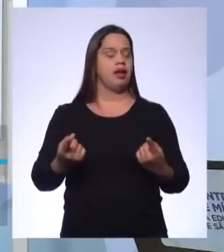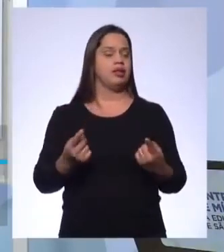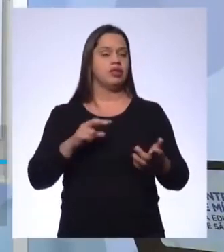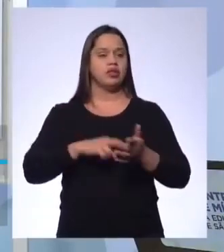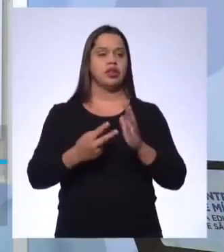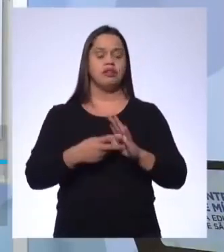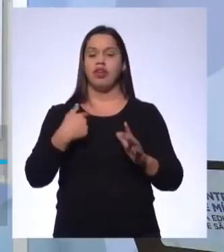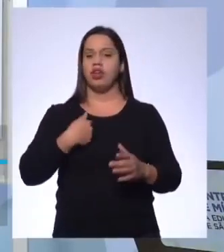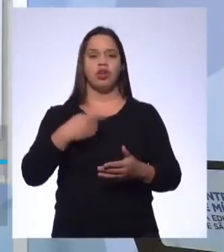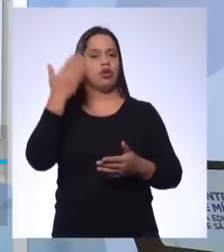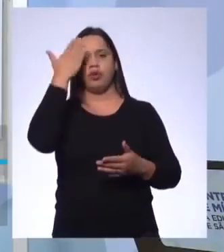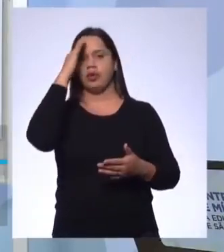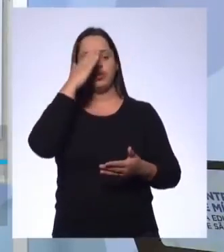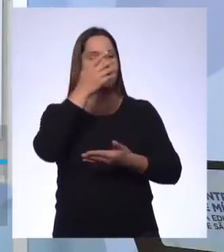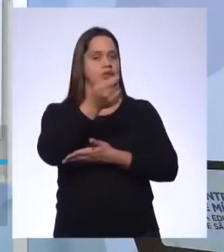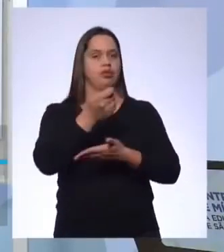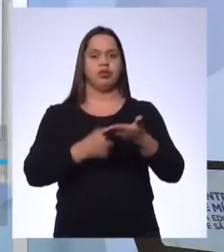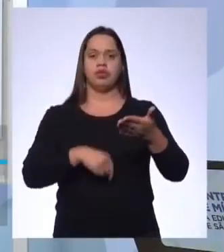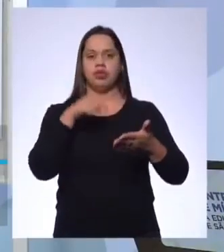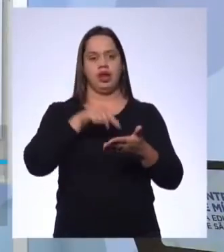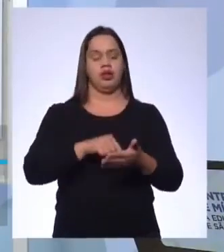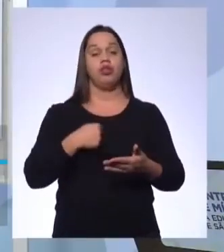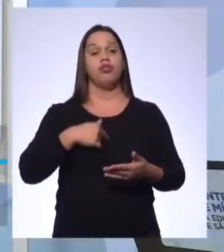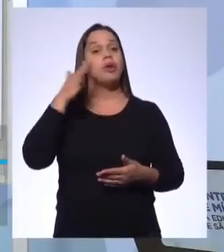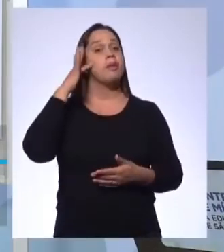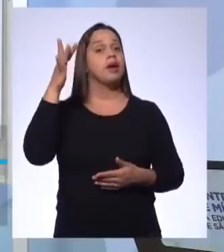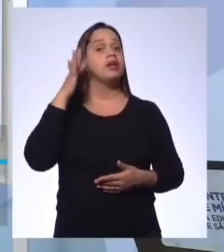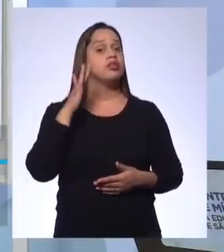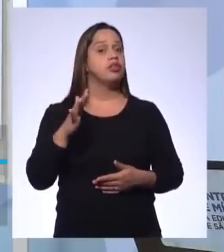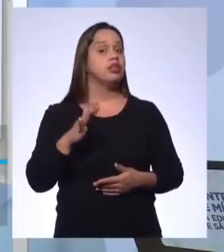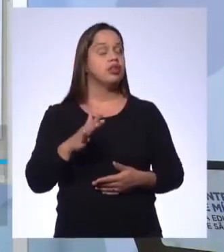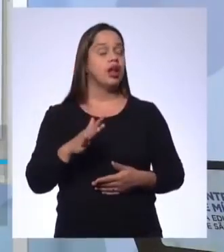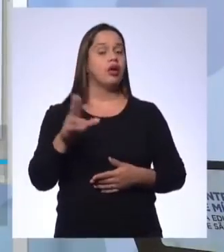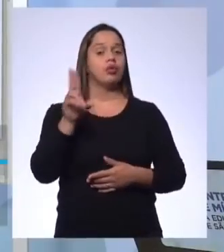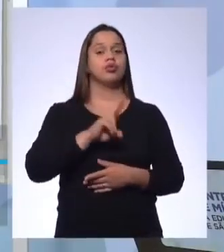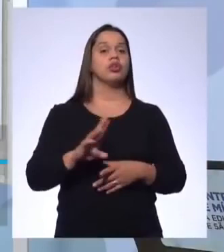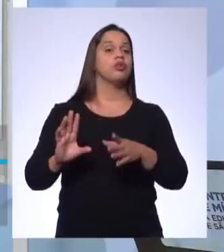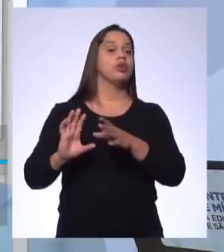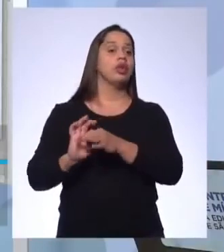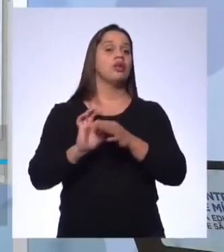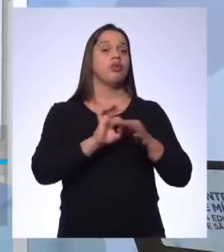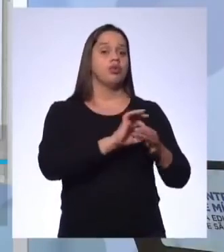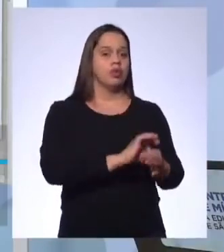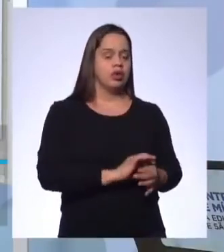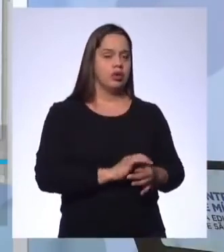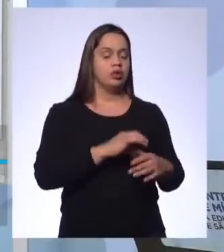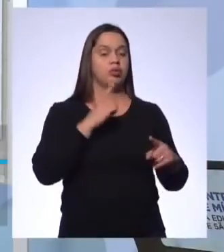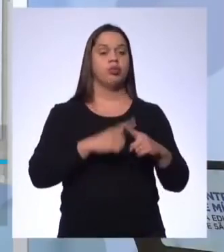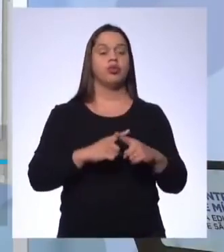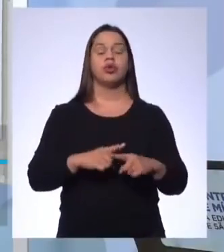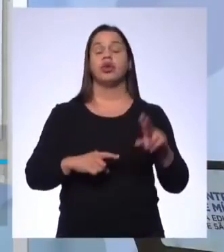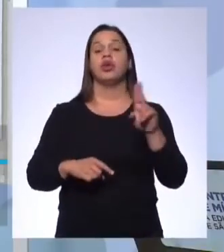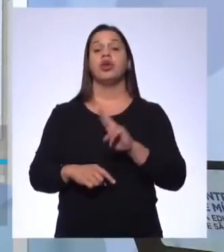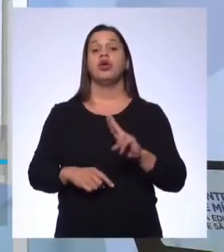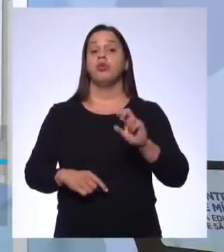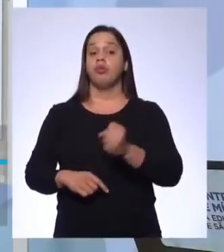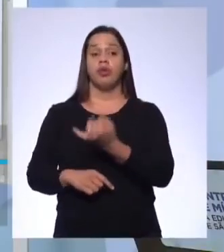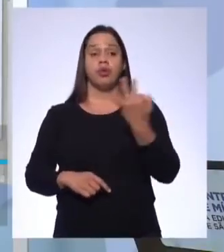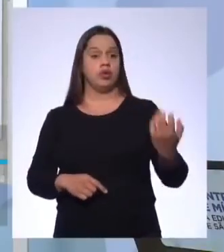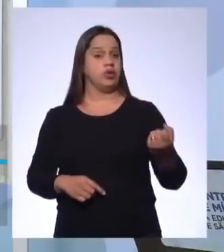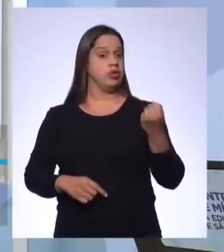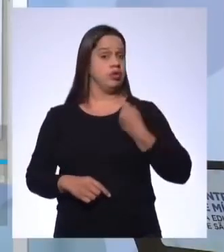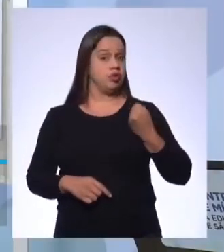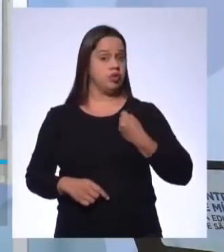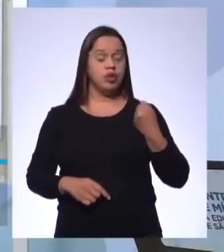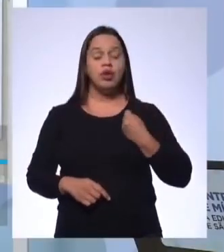com que eu não entenda o texto. Eu vou deduzir através do contexto. Um número exato de mortes ainda não